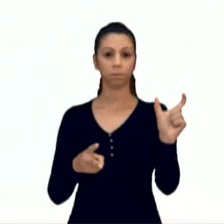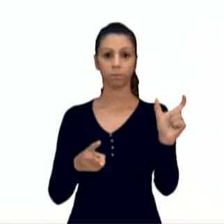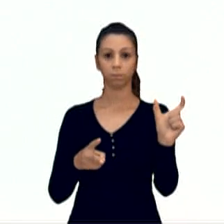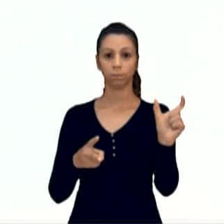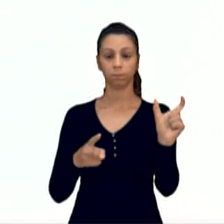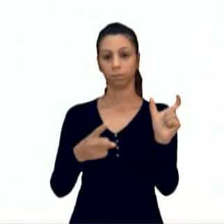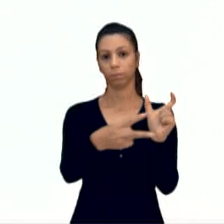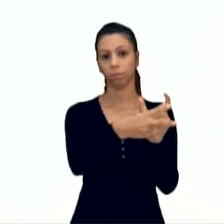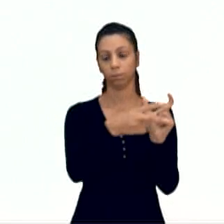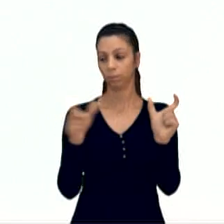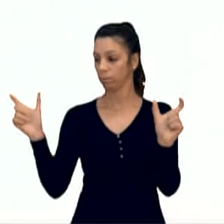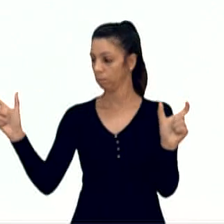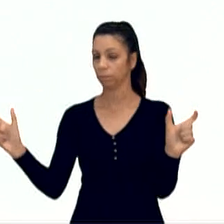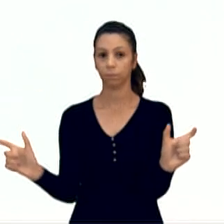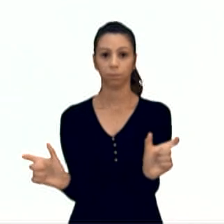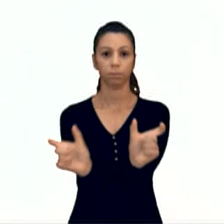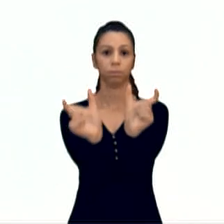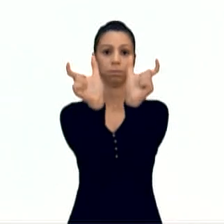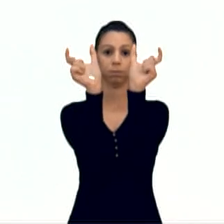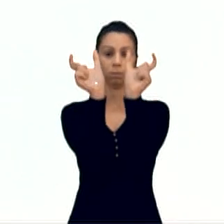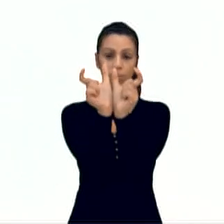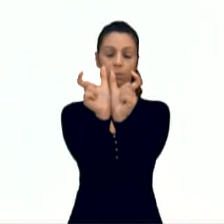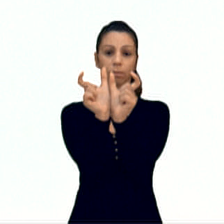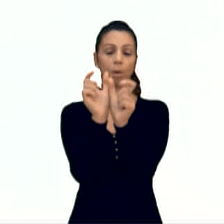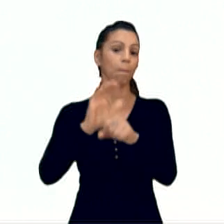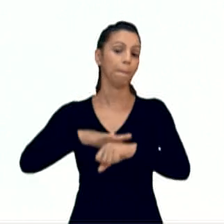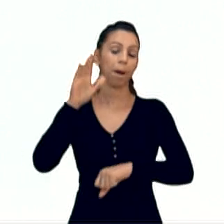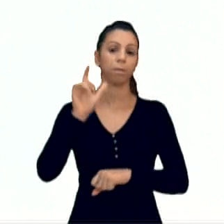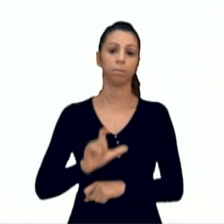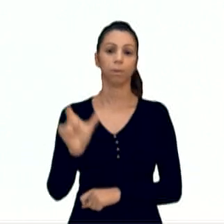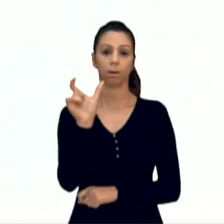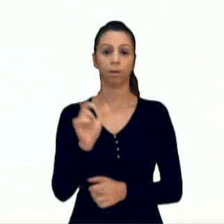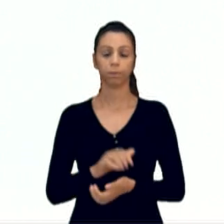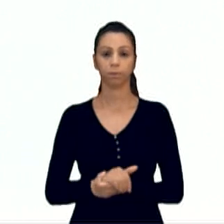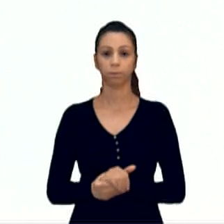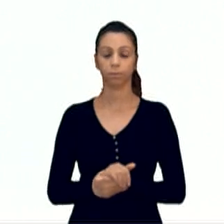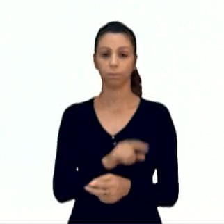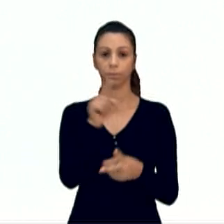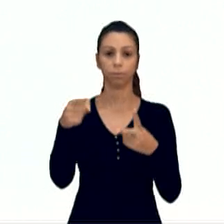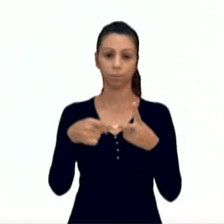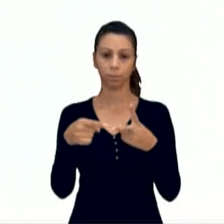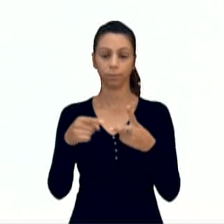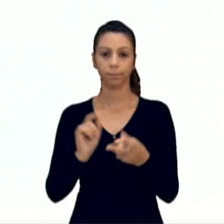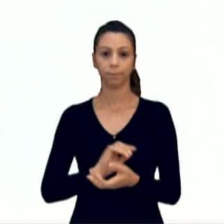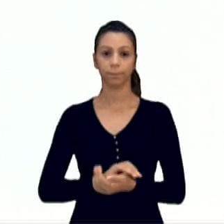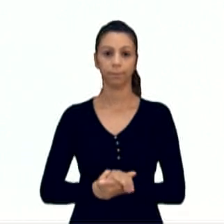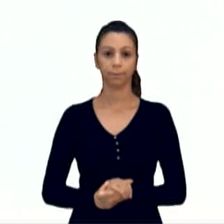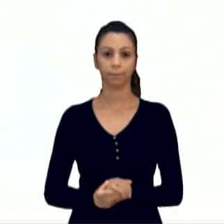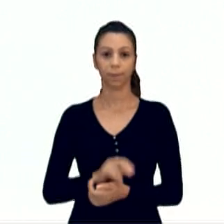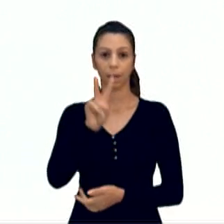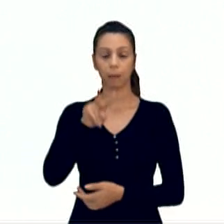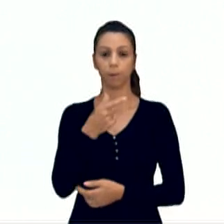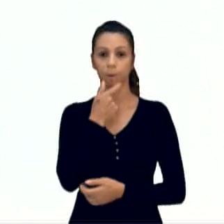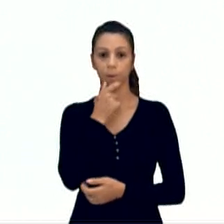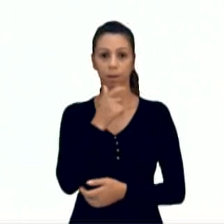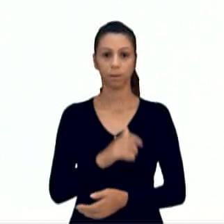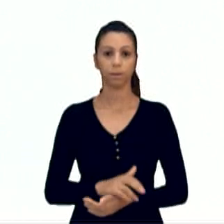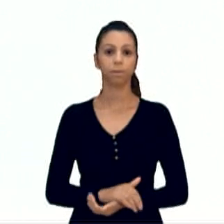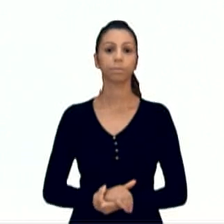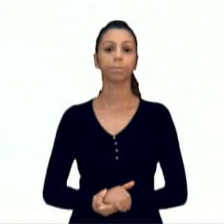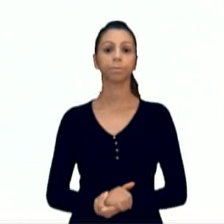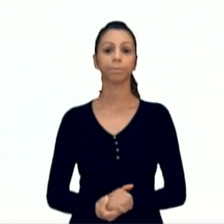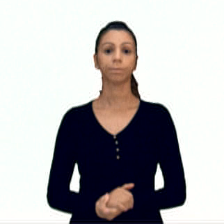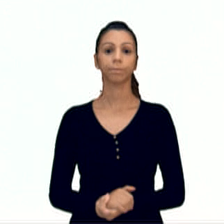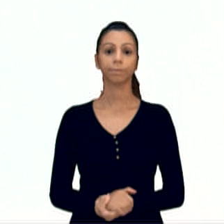verbo e uma ou mais palavras. Number 2. You wear masks to protect